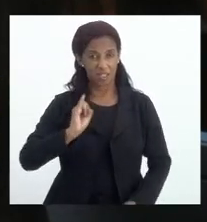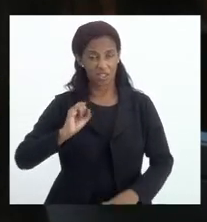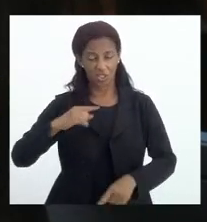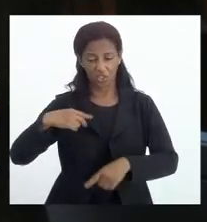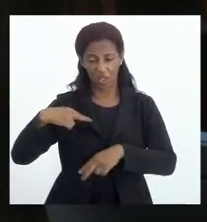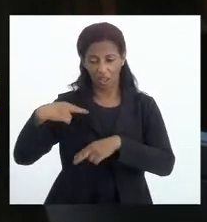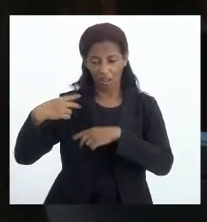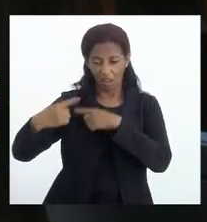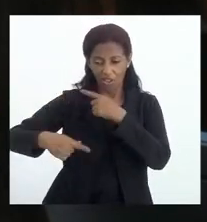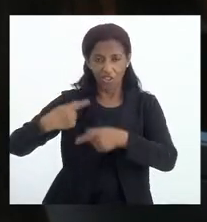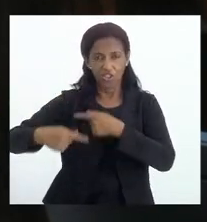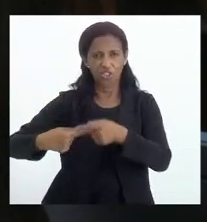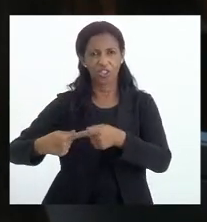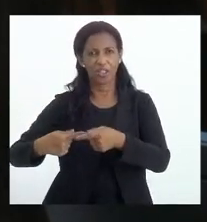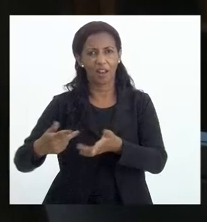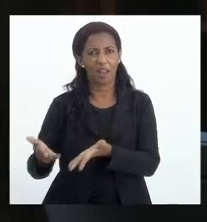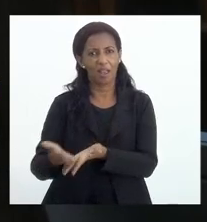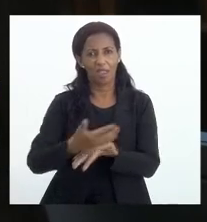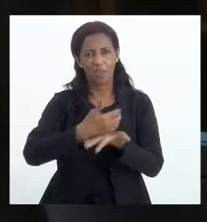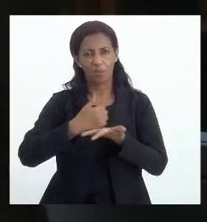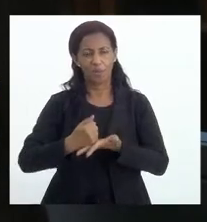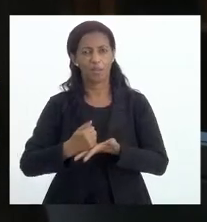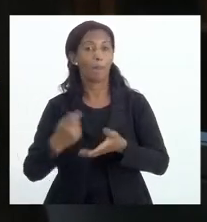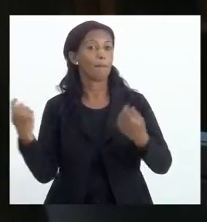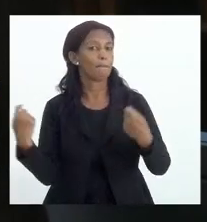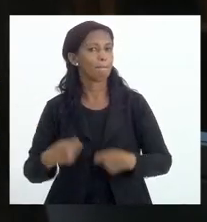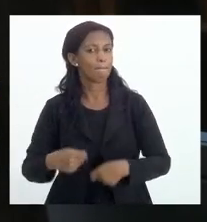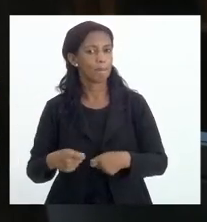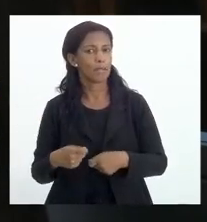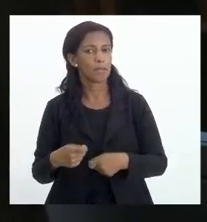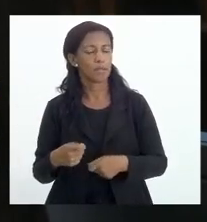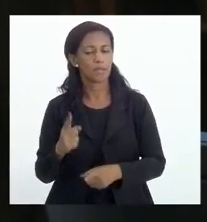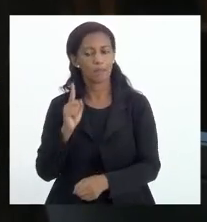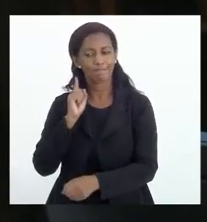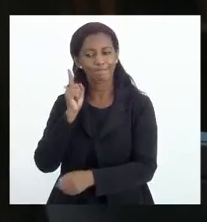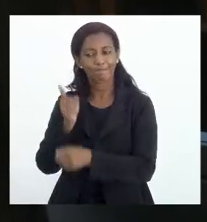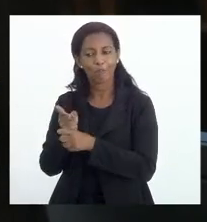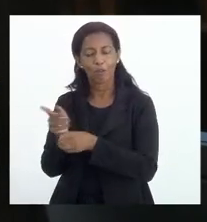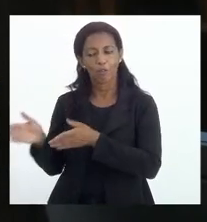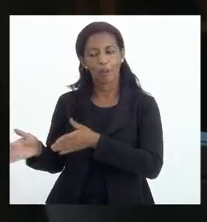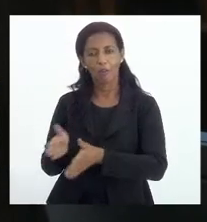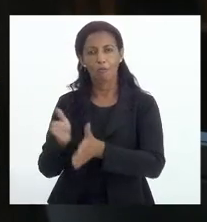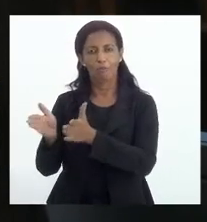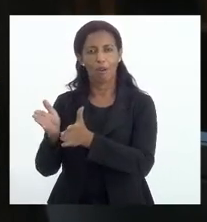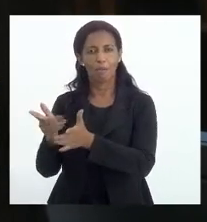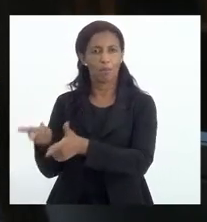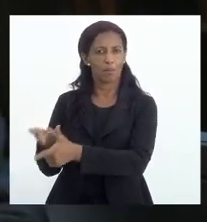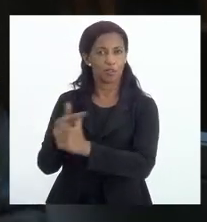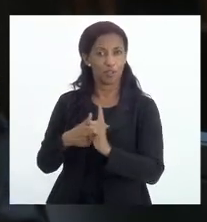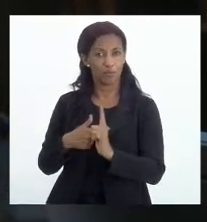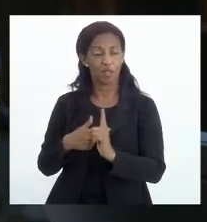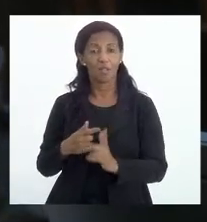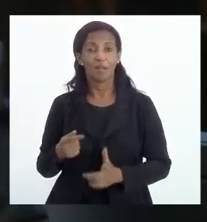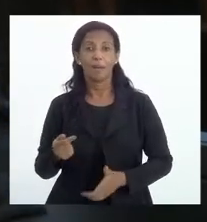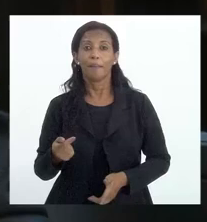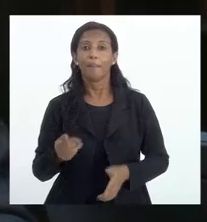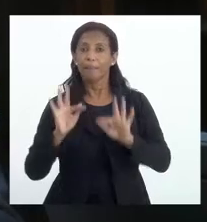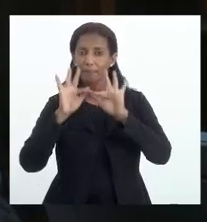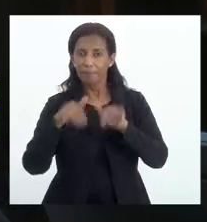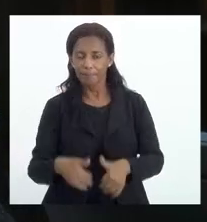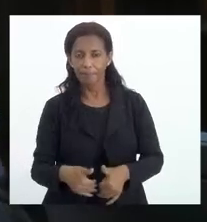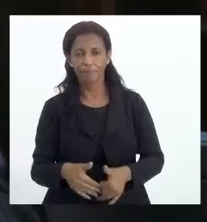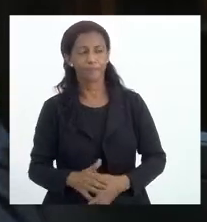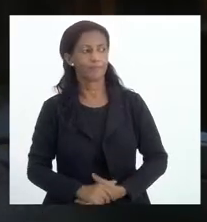recuperação, a gente precisa dar uma saída para as nossas receitas. Para terminar,